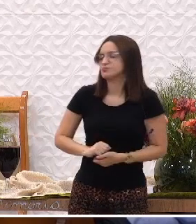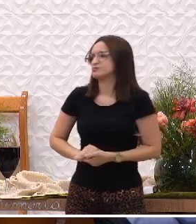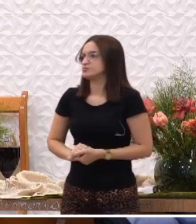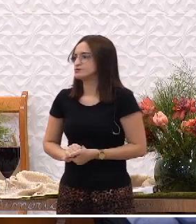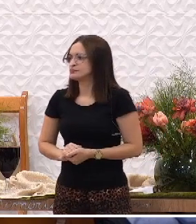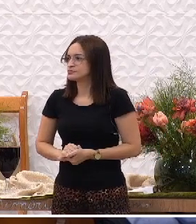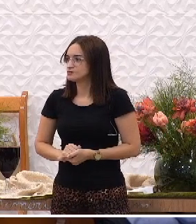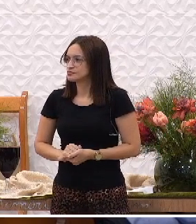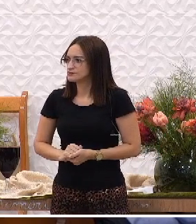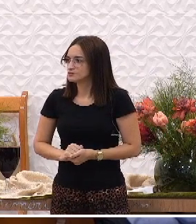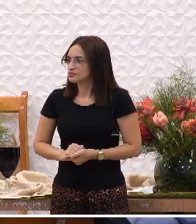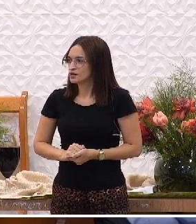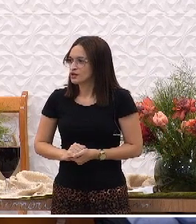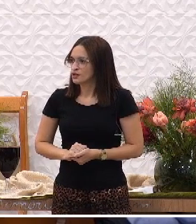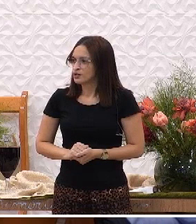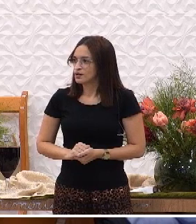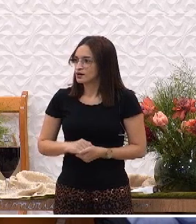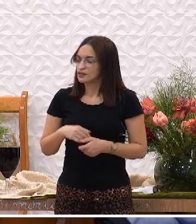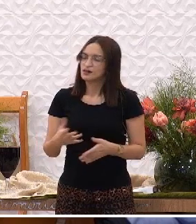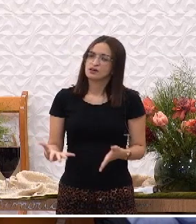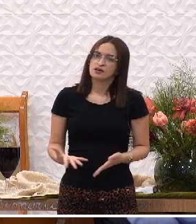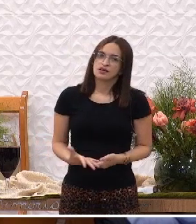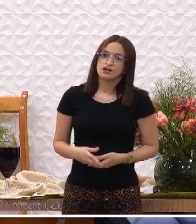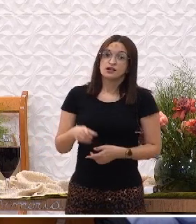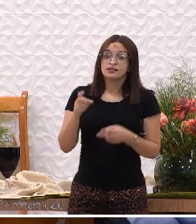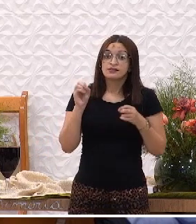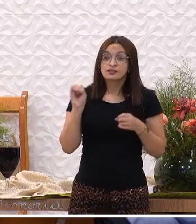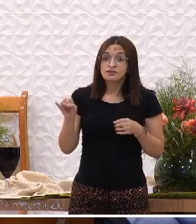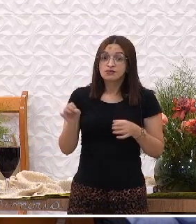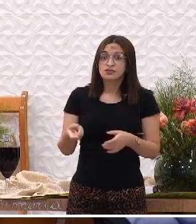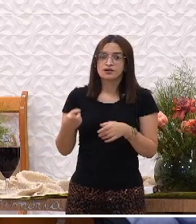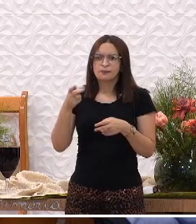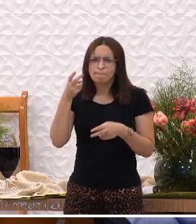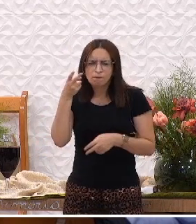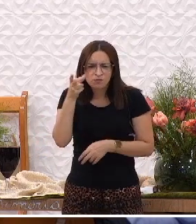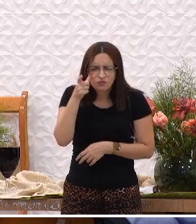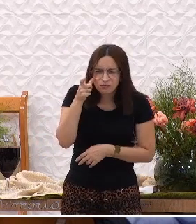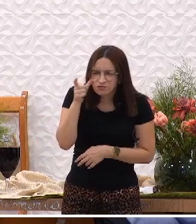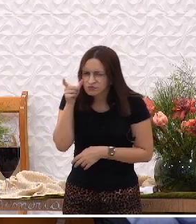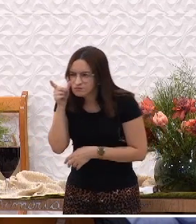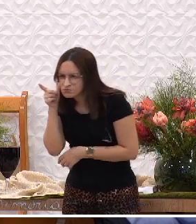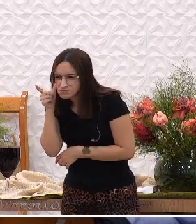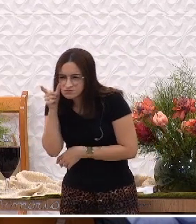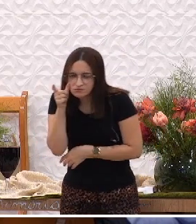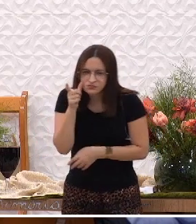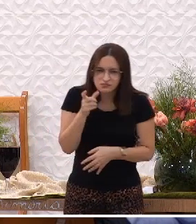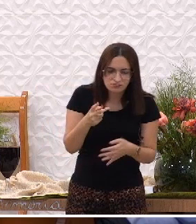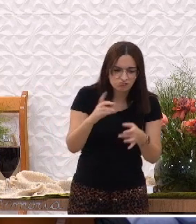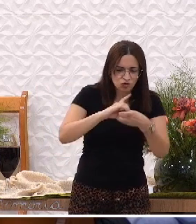as heresias novas que surgem, quando você reflete um pouco sobre elas, você vê que muitas delas são coisas bem antigas já.